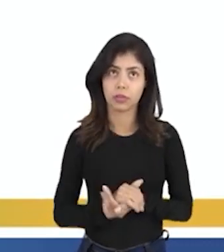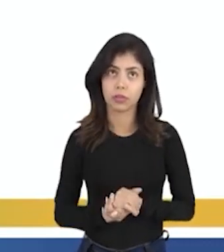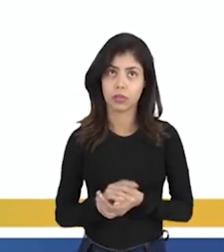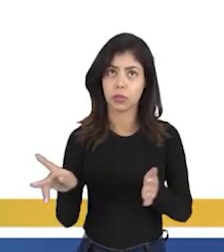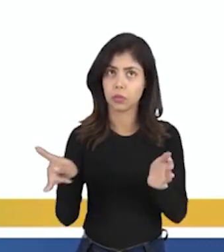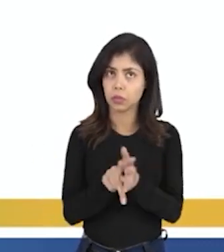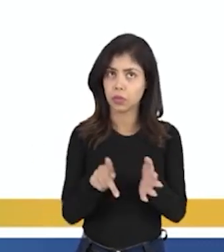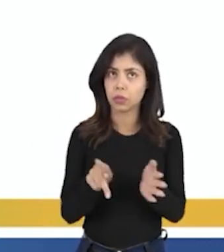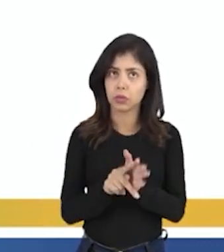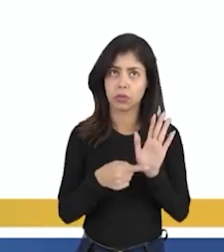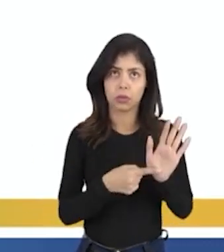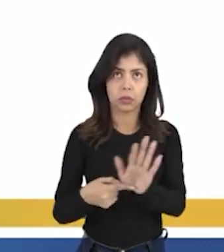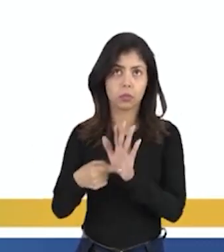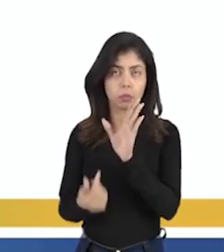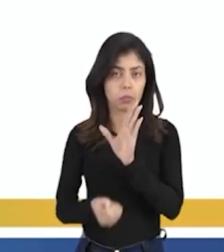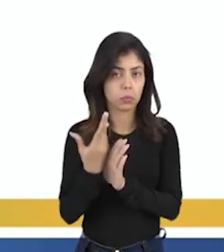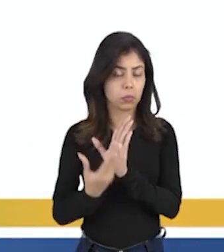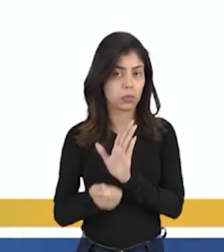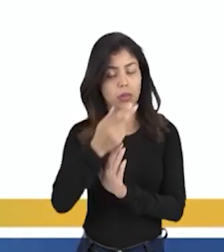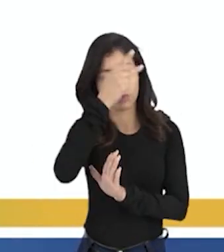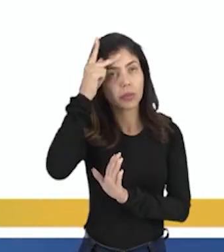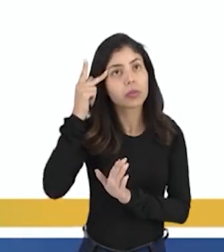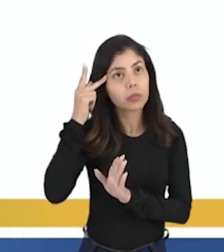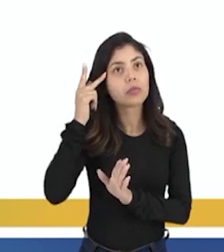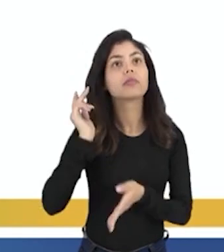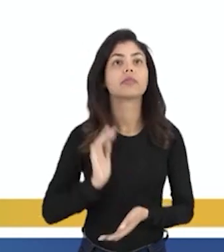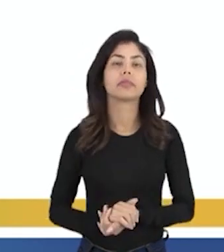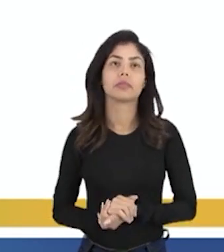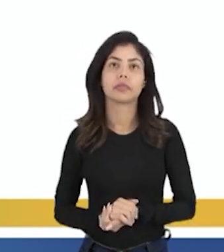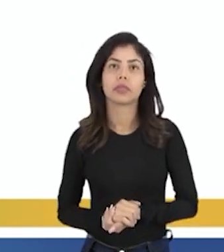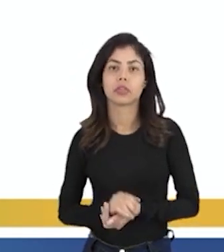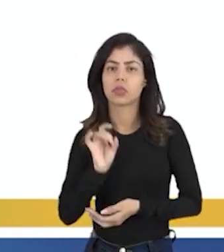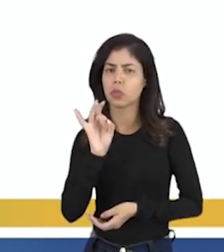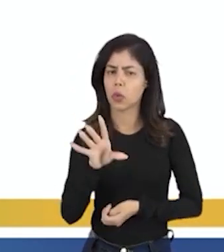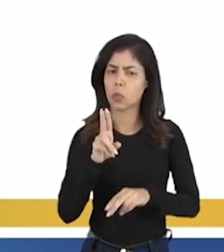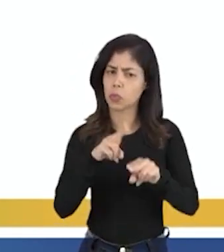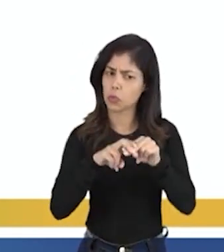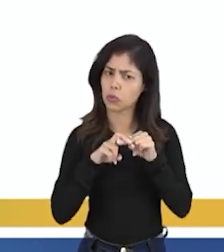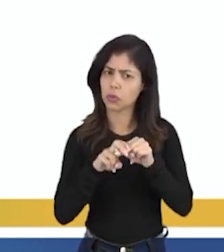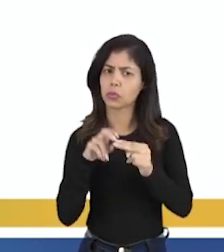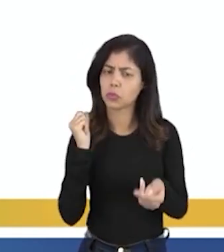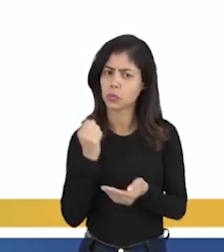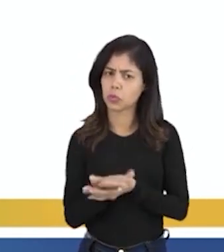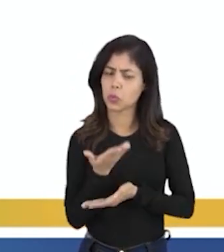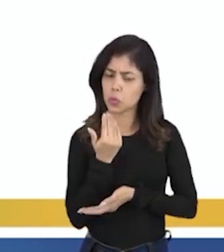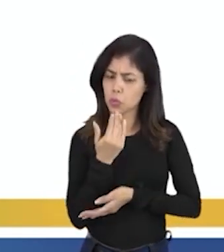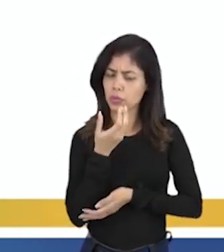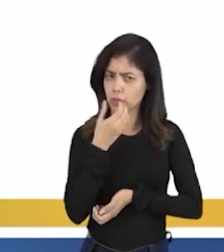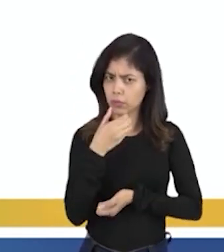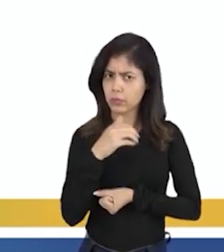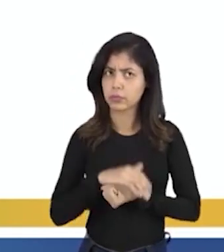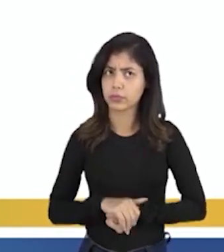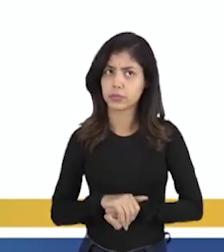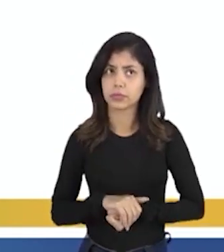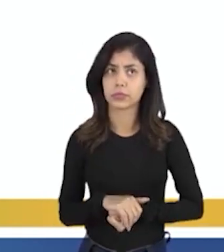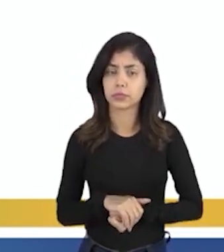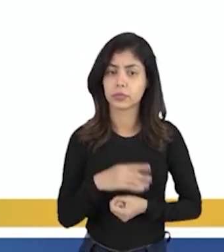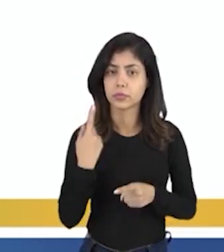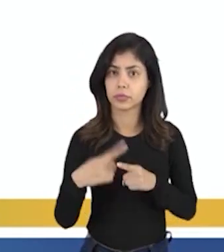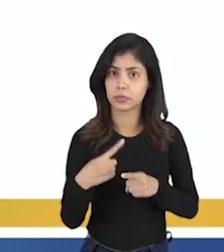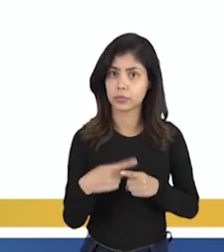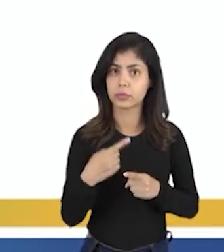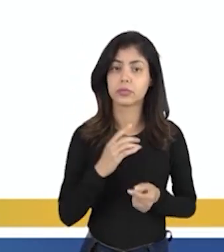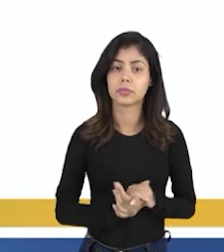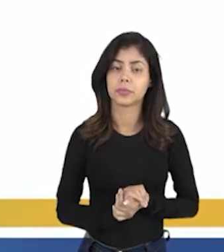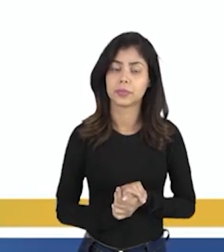Prova concreta ao expor o produto ao consumidor. Foi só por isso que ela comeu a maçã? Só porque ele mostrou? Não, porque